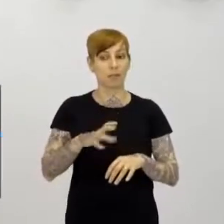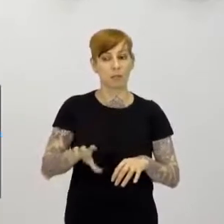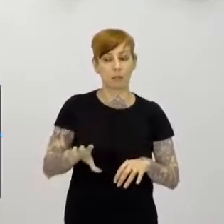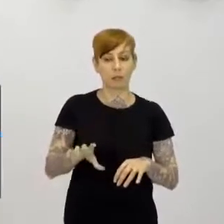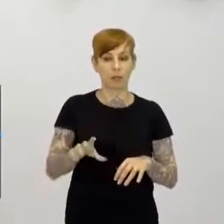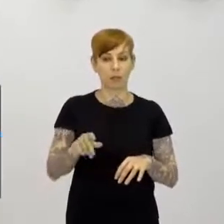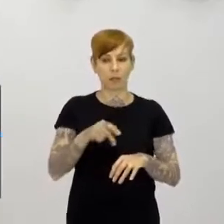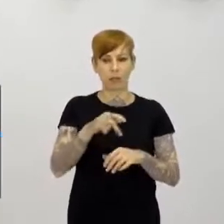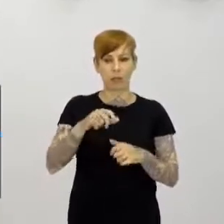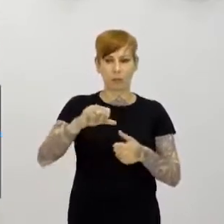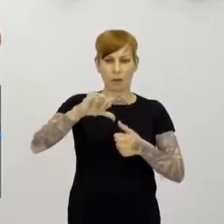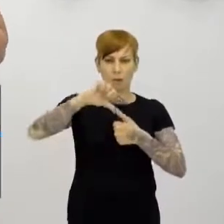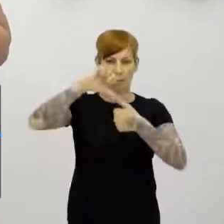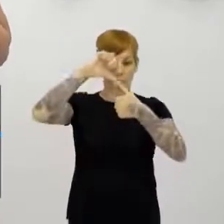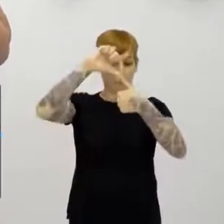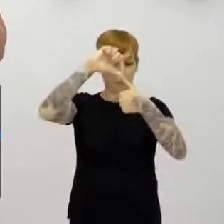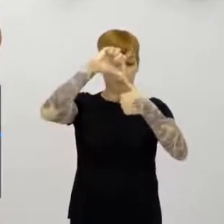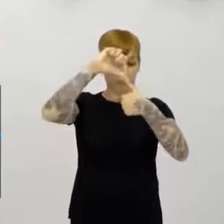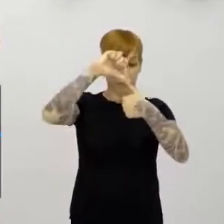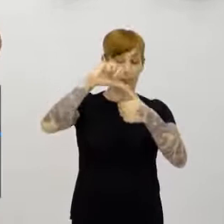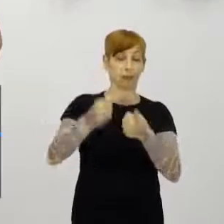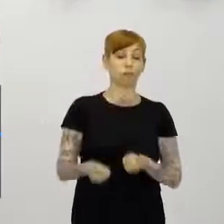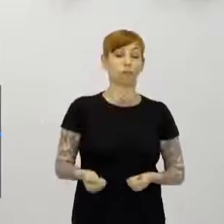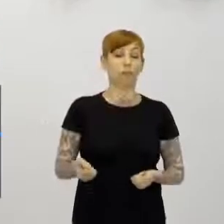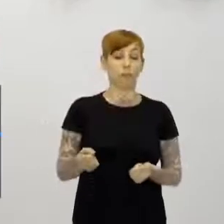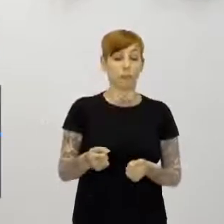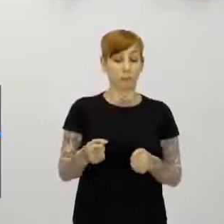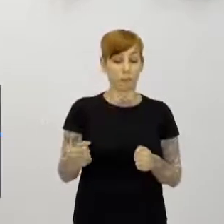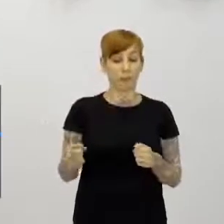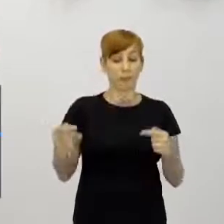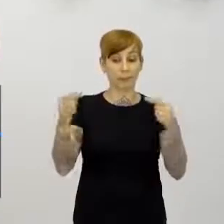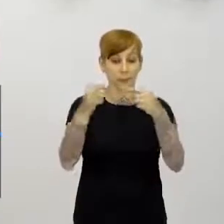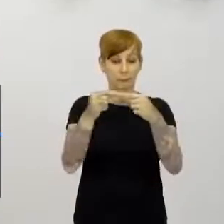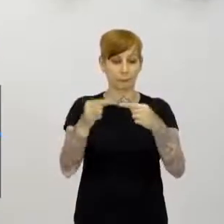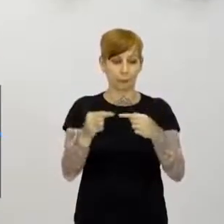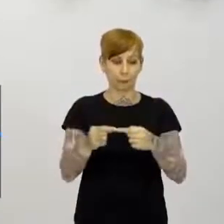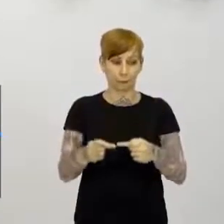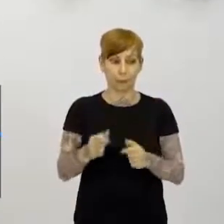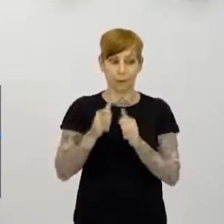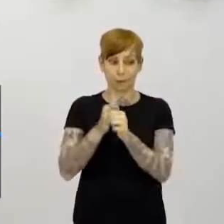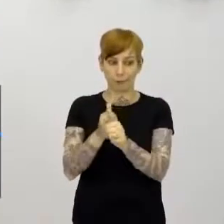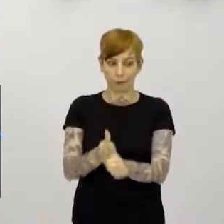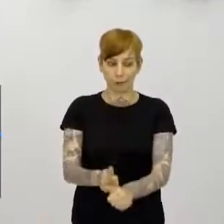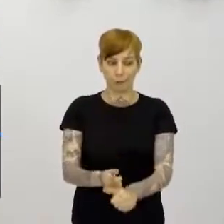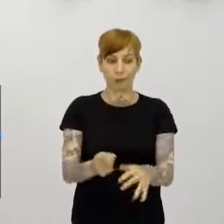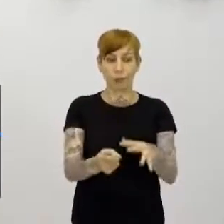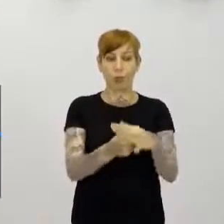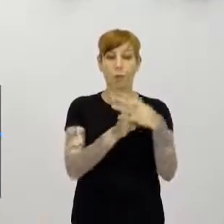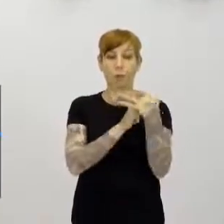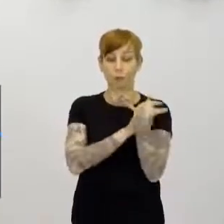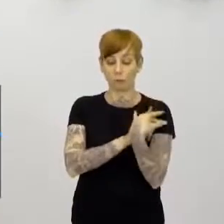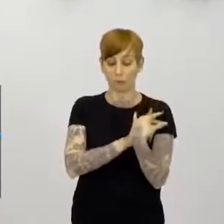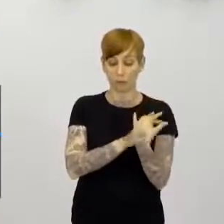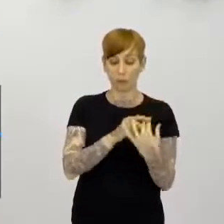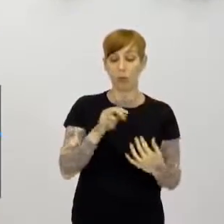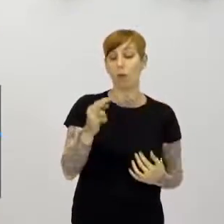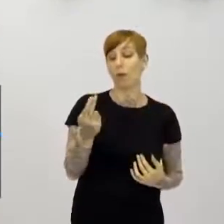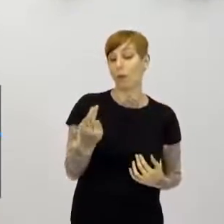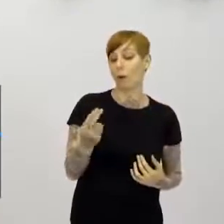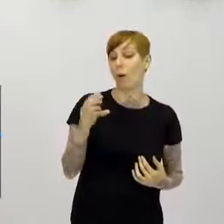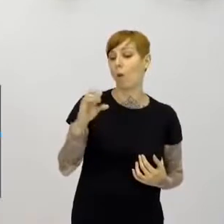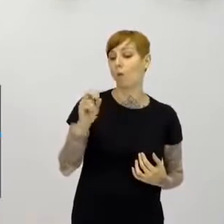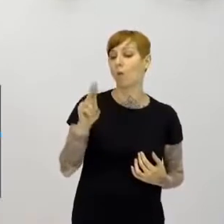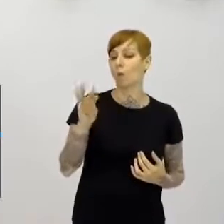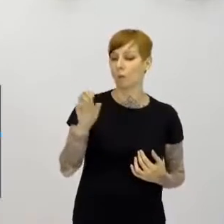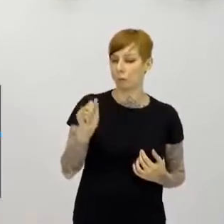Latina comecem a se converter em comunismo, seguindo o exemplo de Cuba, então os Estados